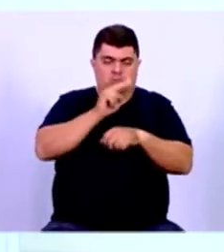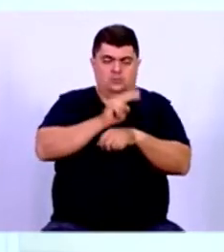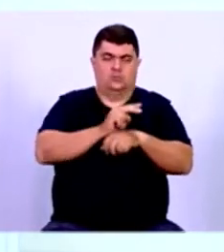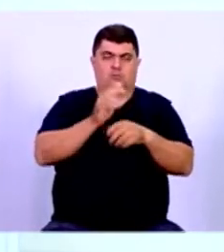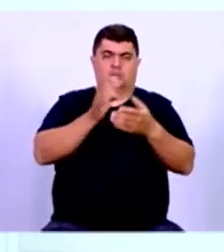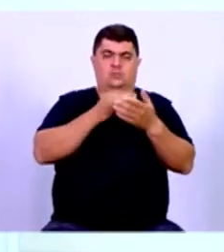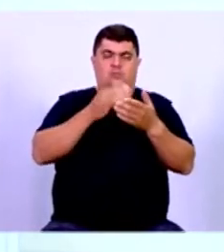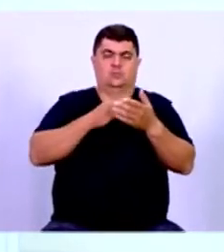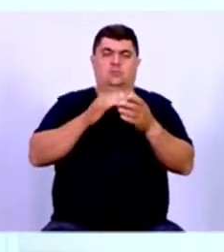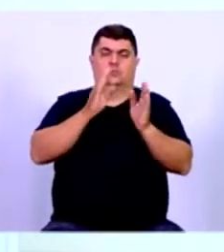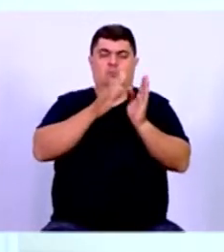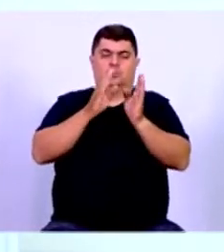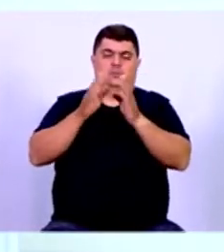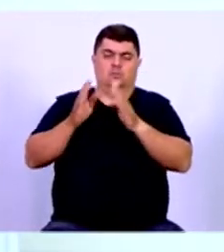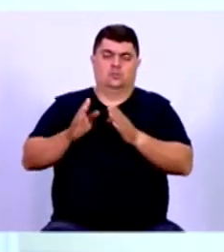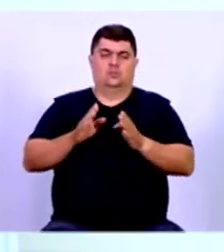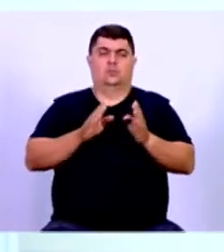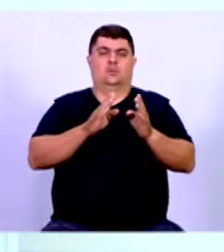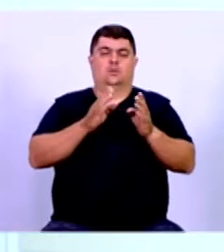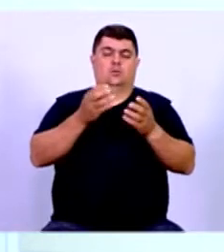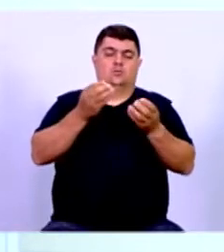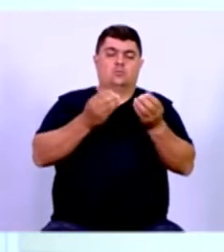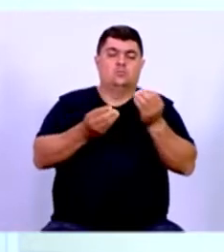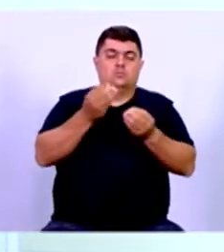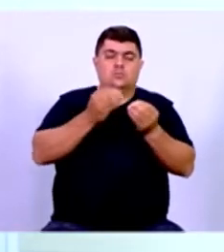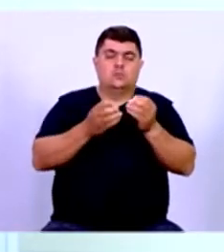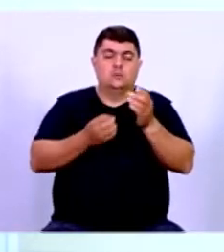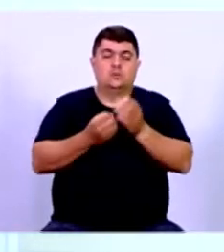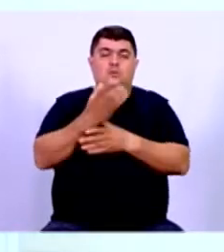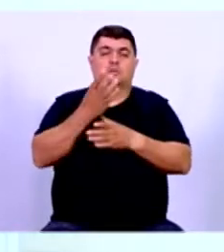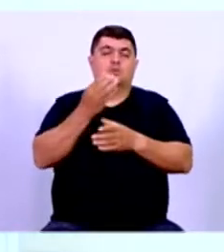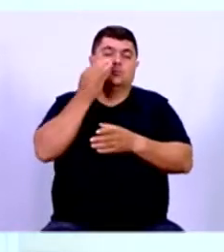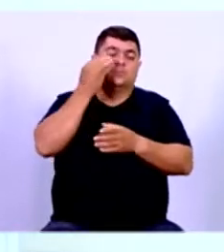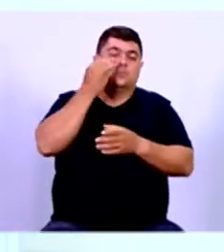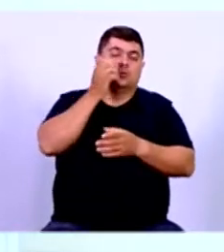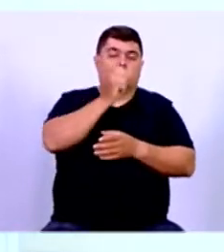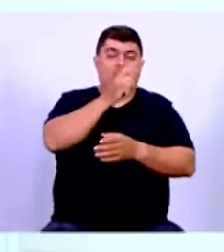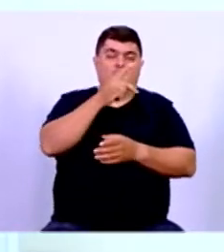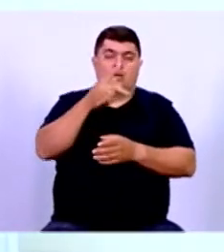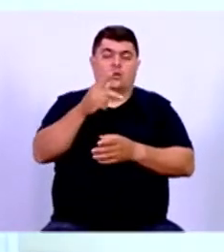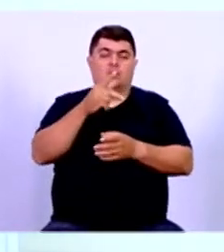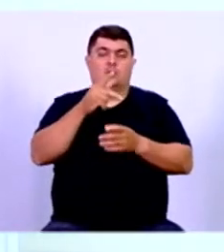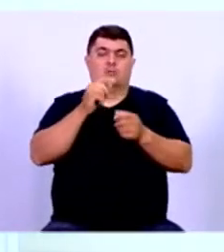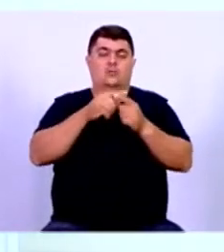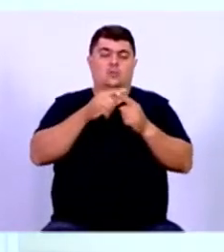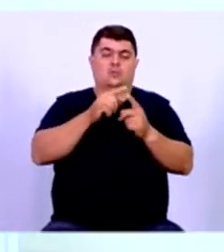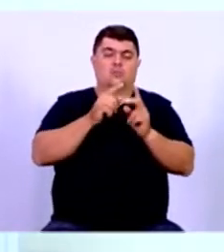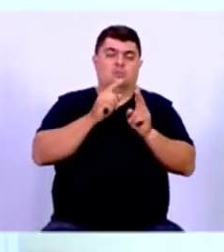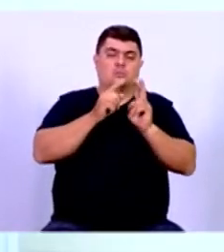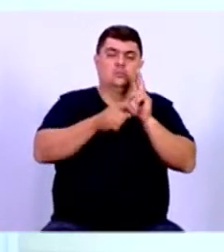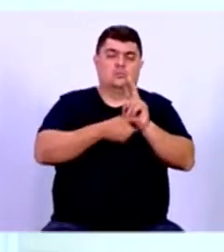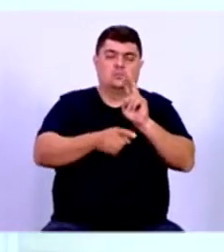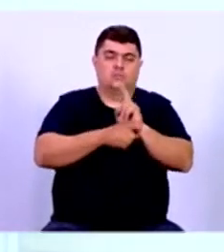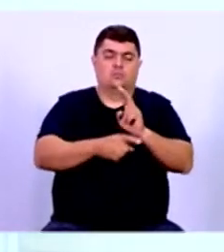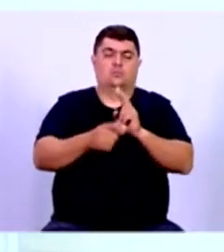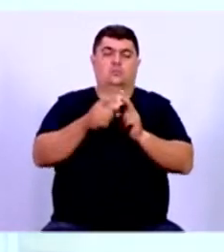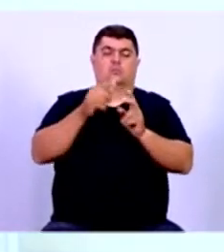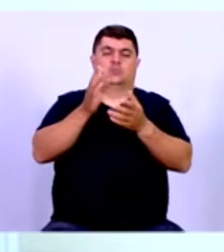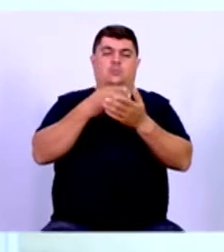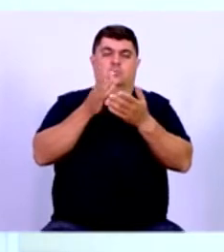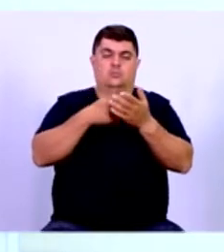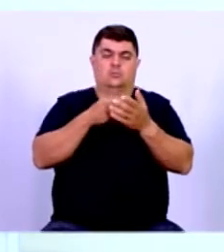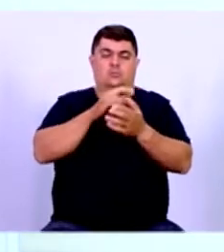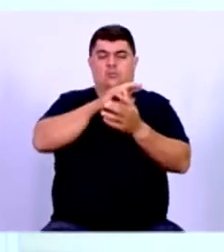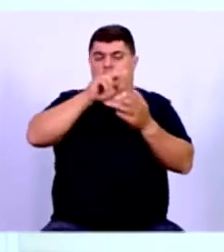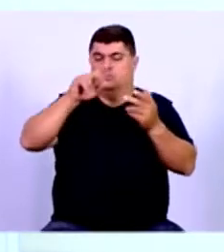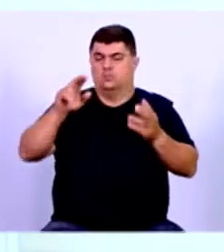livros, acompanhando o processo, criando um aplicativo para empréstimo desses livros, ou controle dos